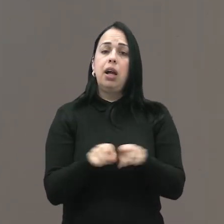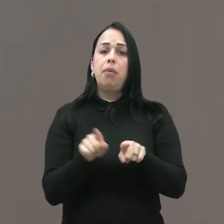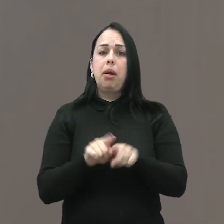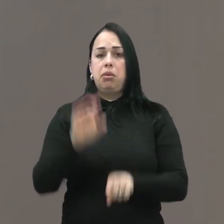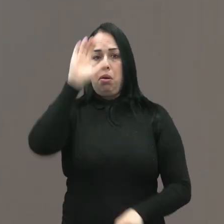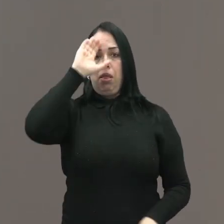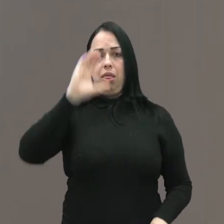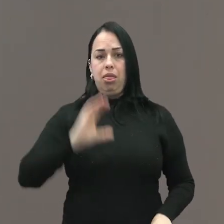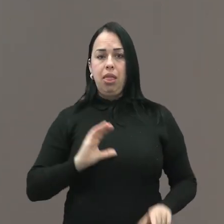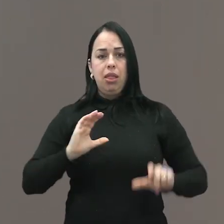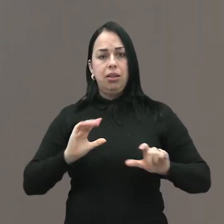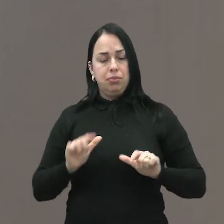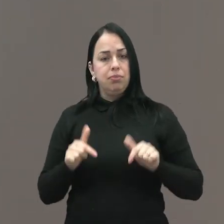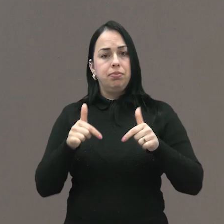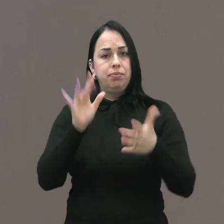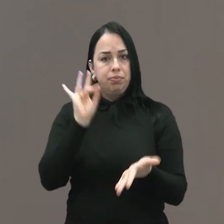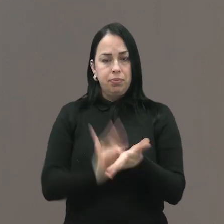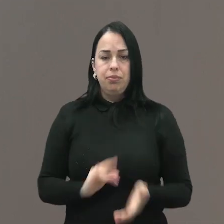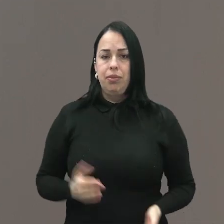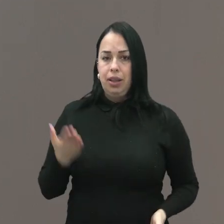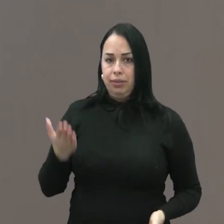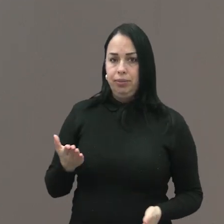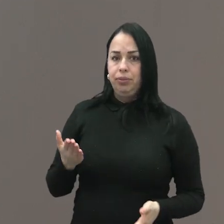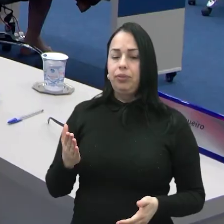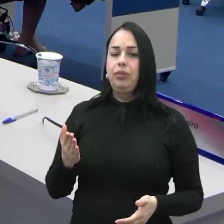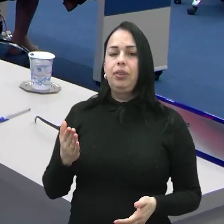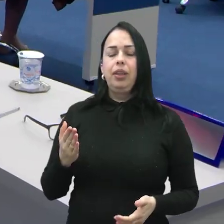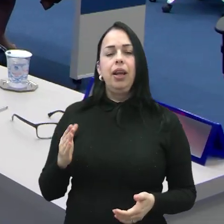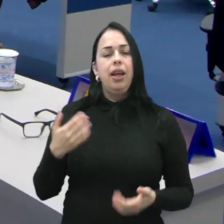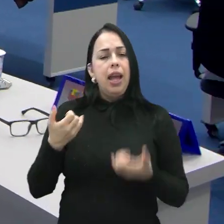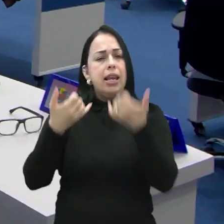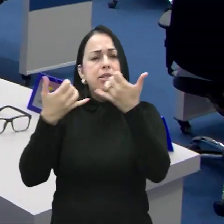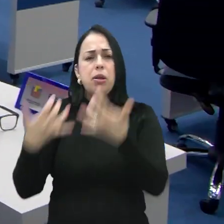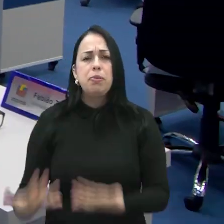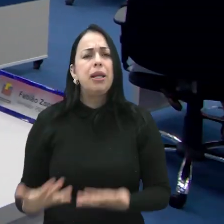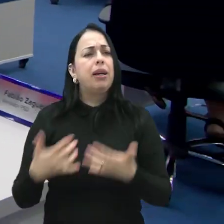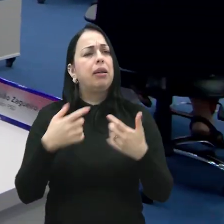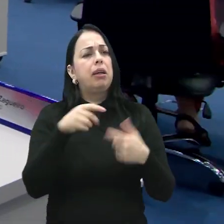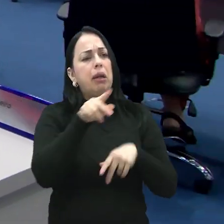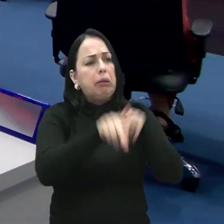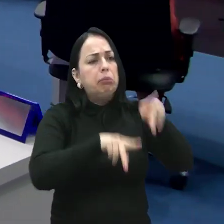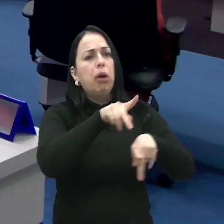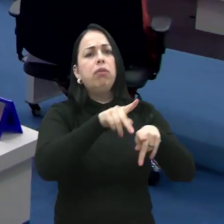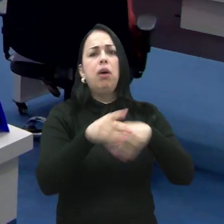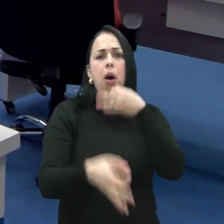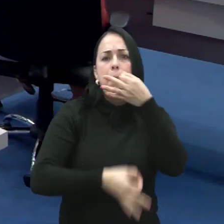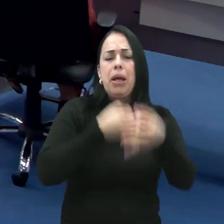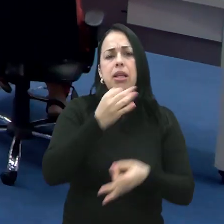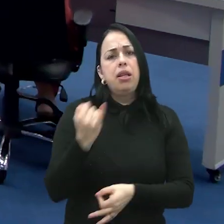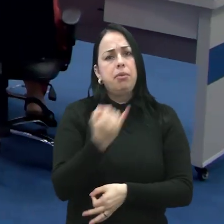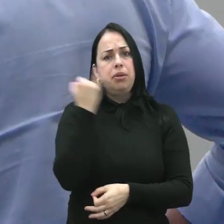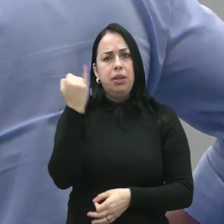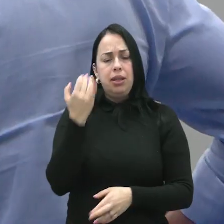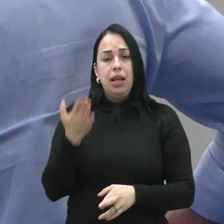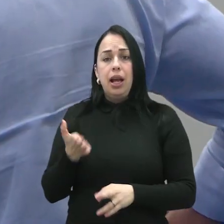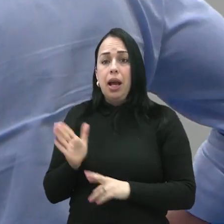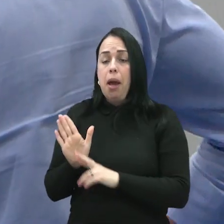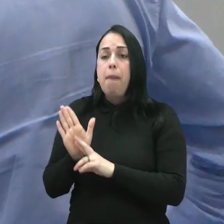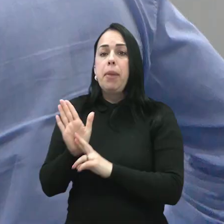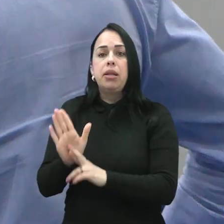participando e exercendo esse direito que é legítimo. Os vereadores defendem a participação da população em debates públicos.